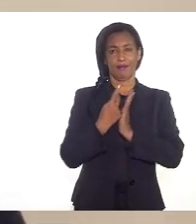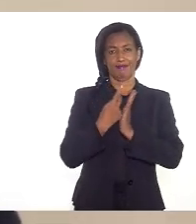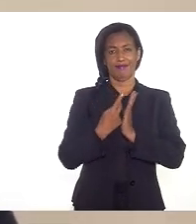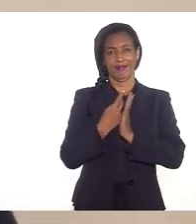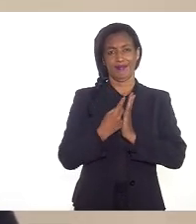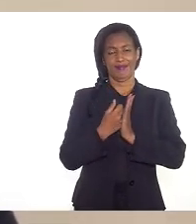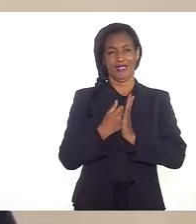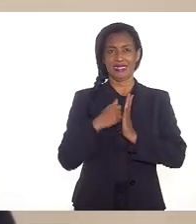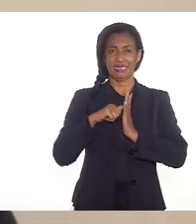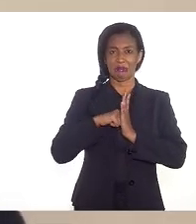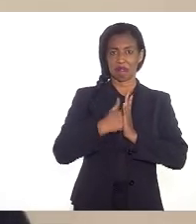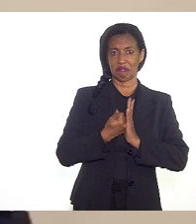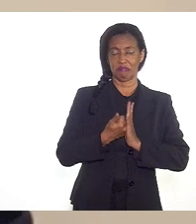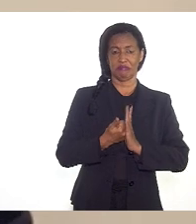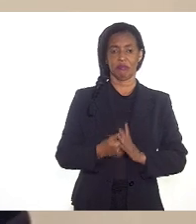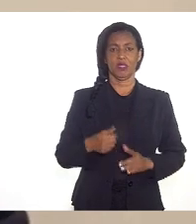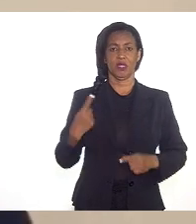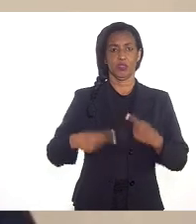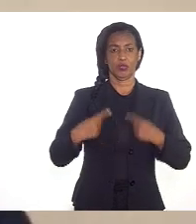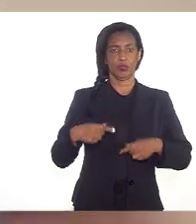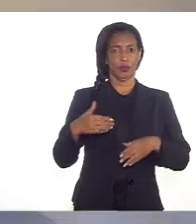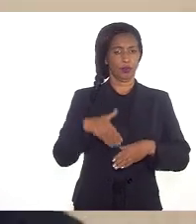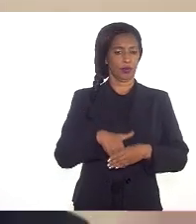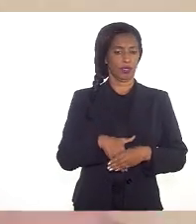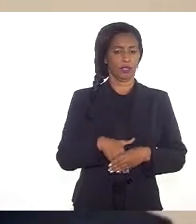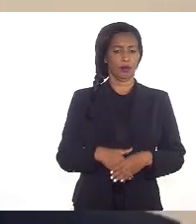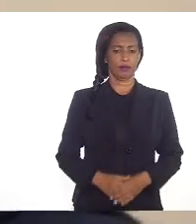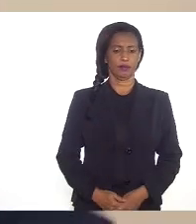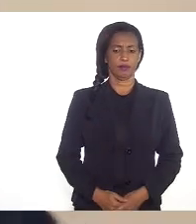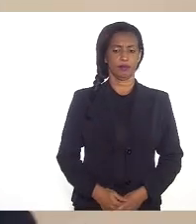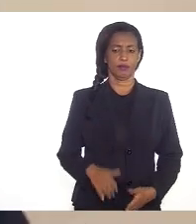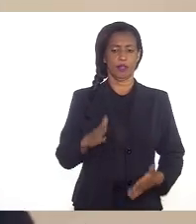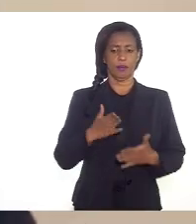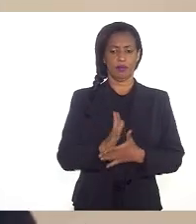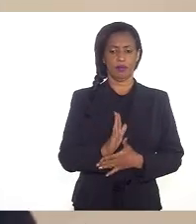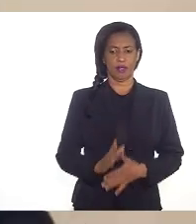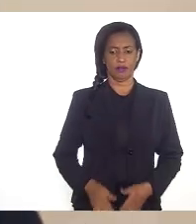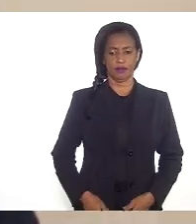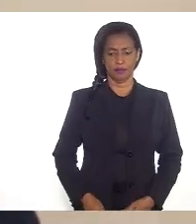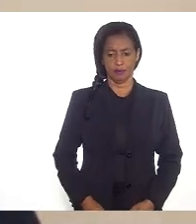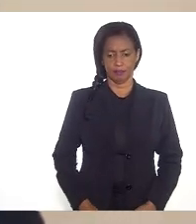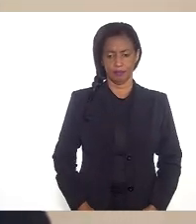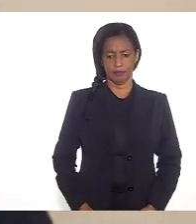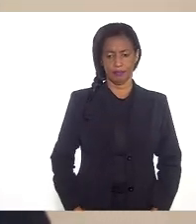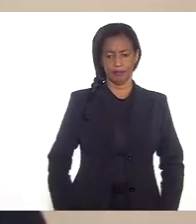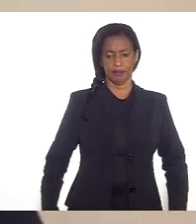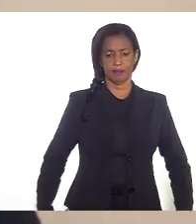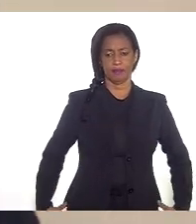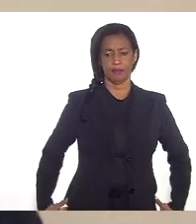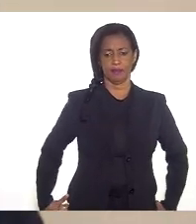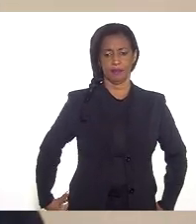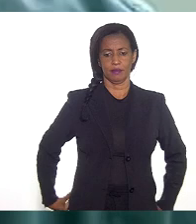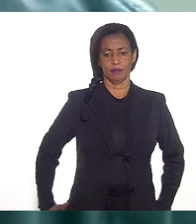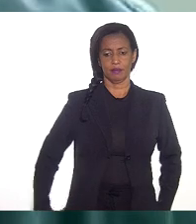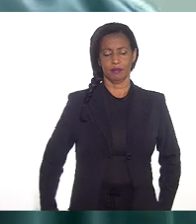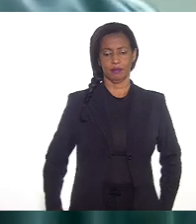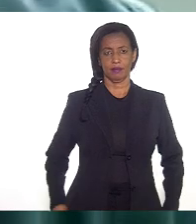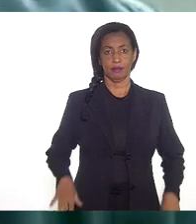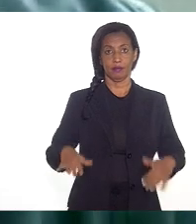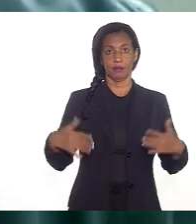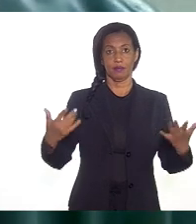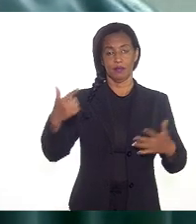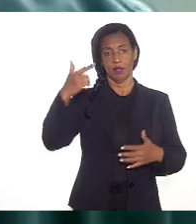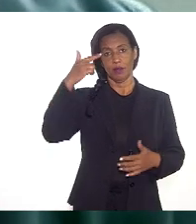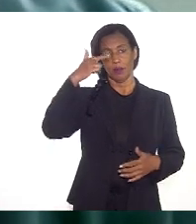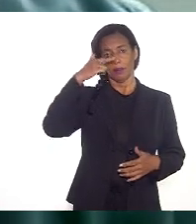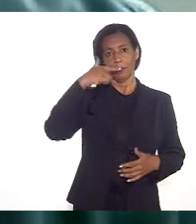prejudicabilidade, deputado Luiz Paulo, em discussão e em votação, aprovado. 26. Senhor presidente.